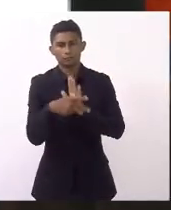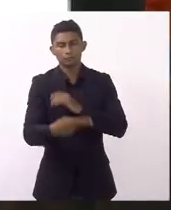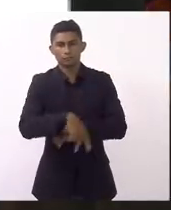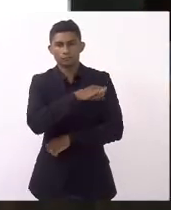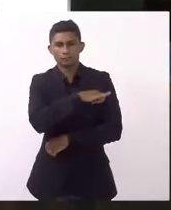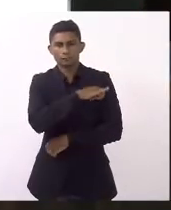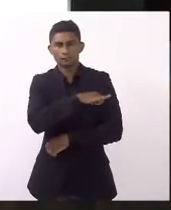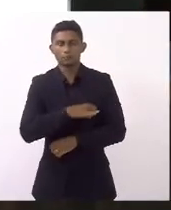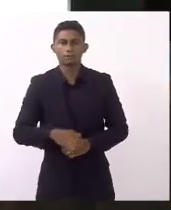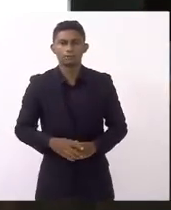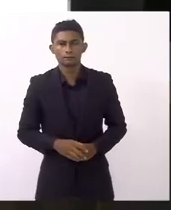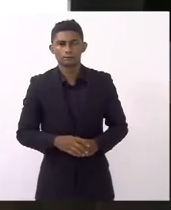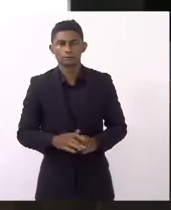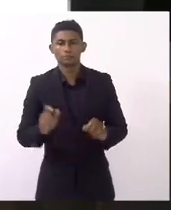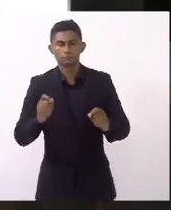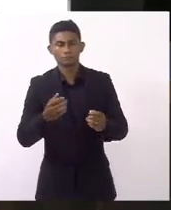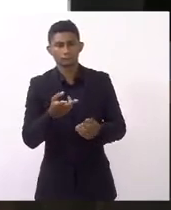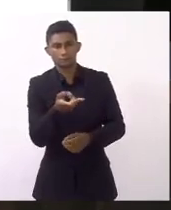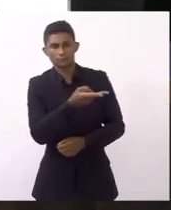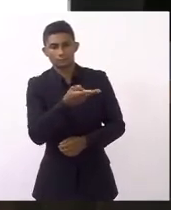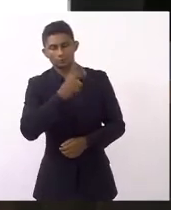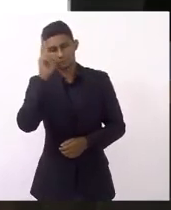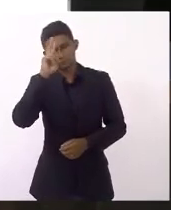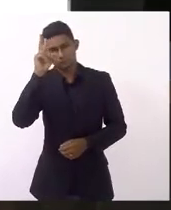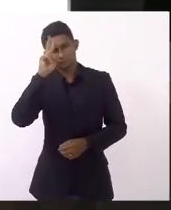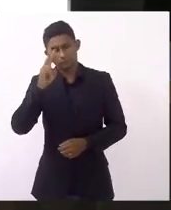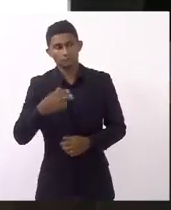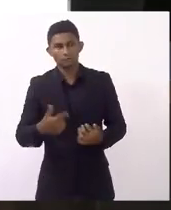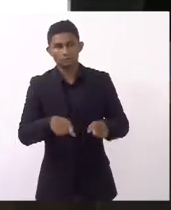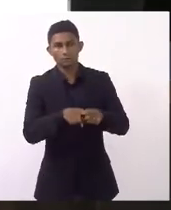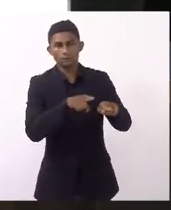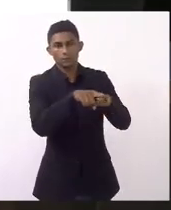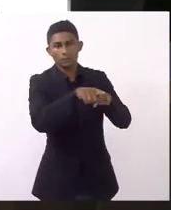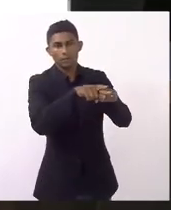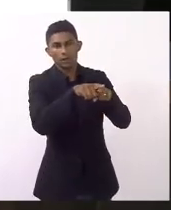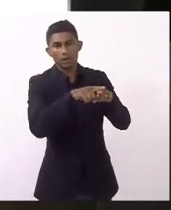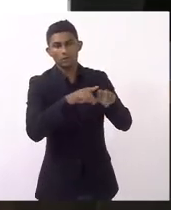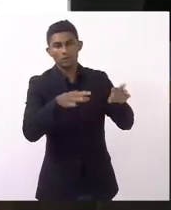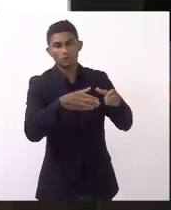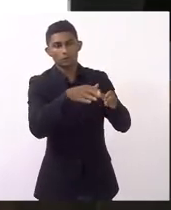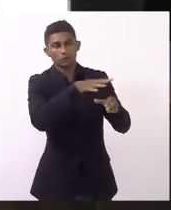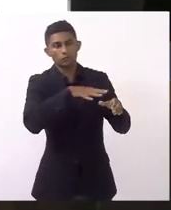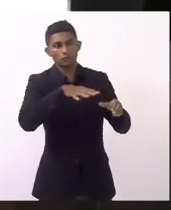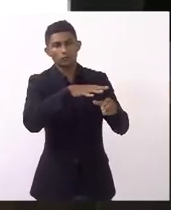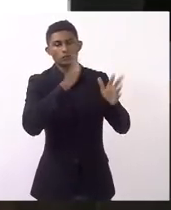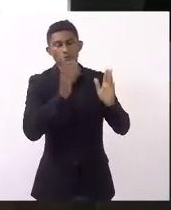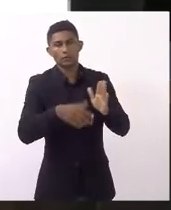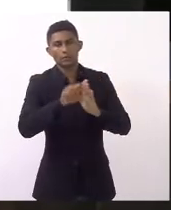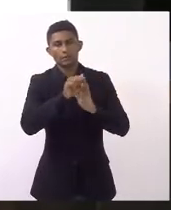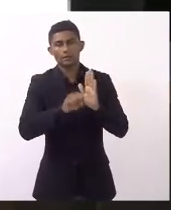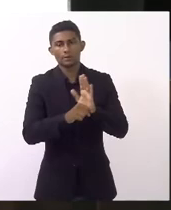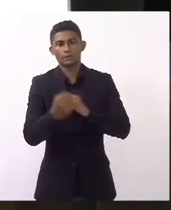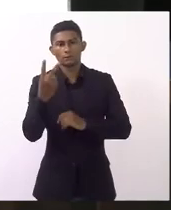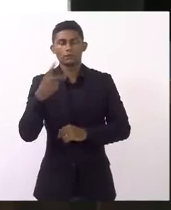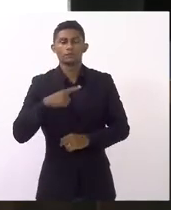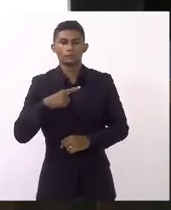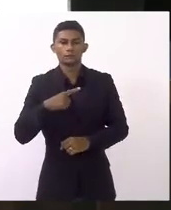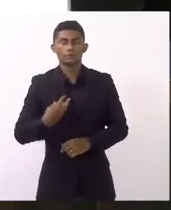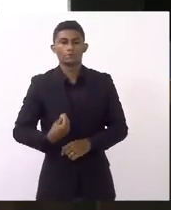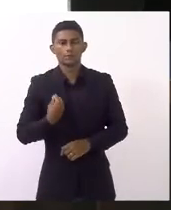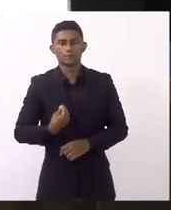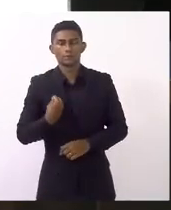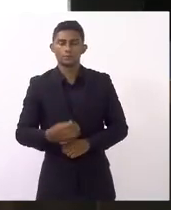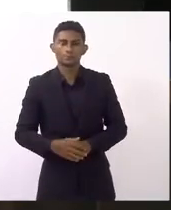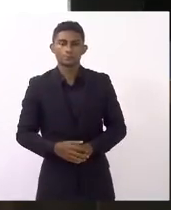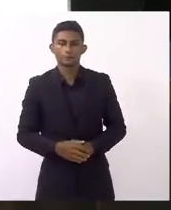Janeiro ao legado construído pela Irmandade nos seus dois séculos de existência é